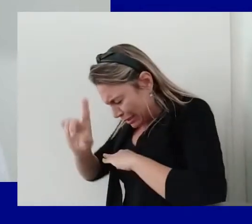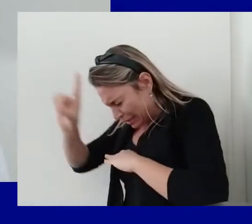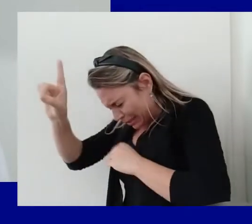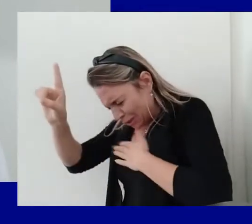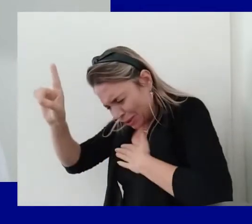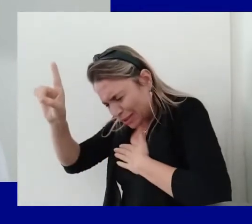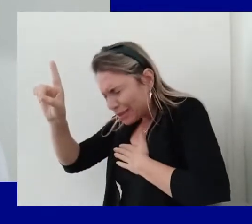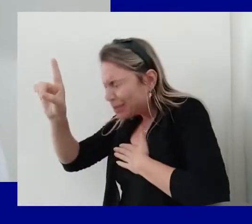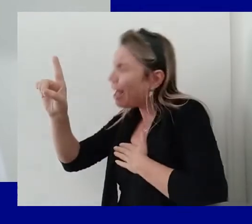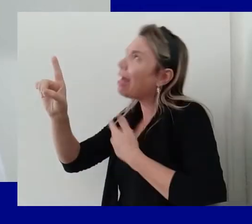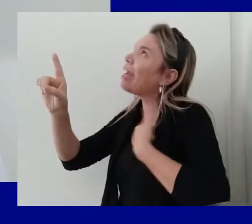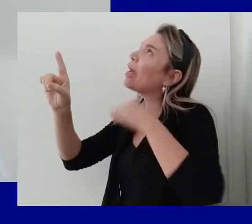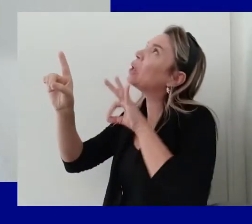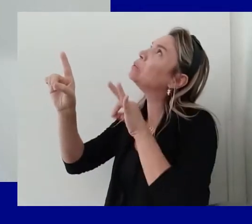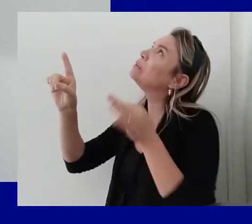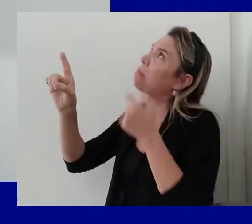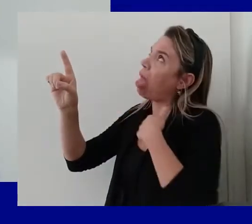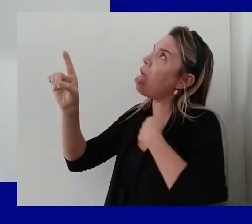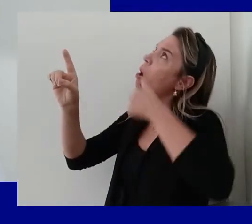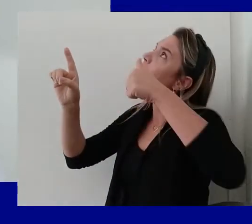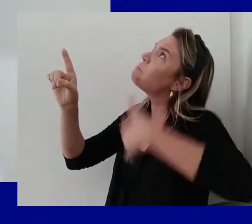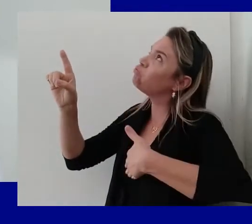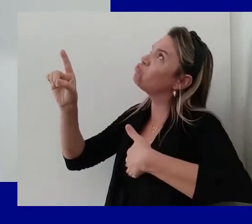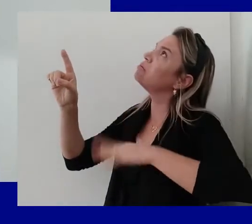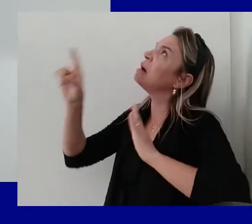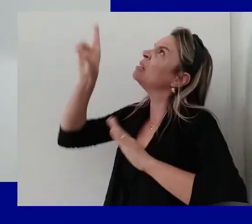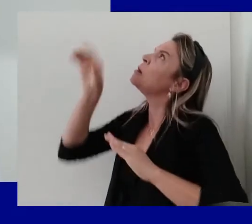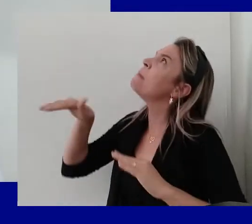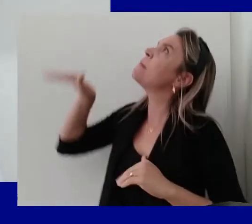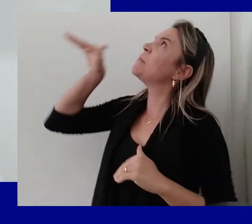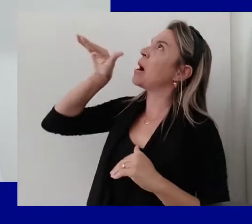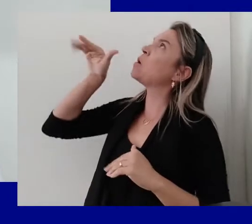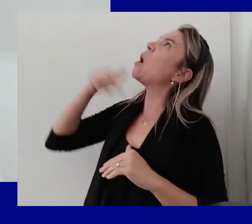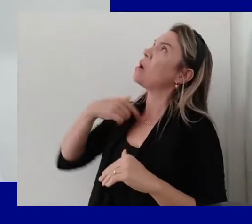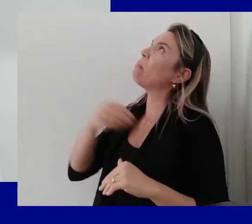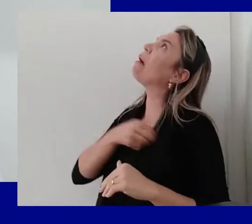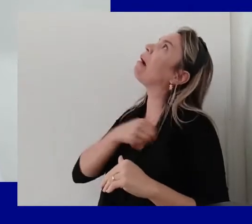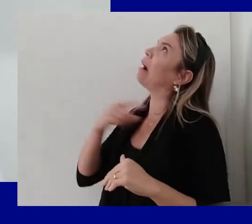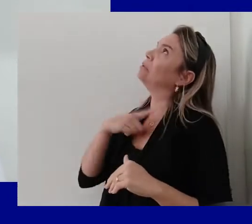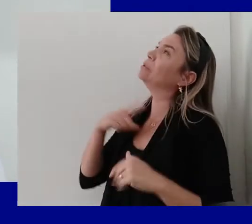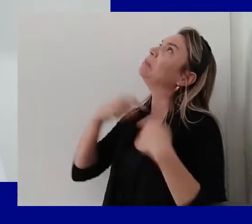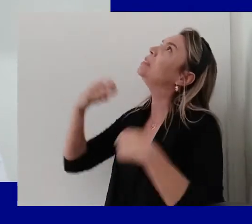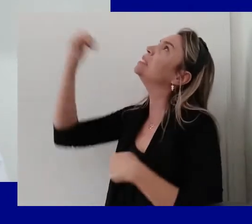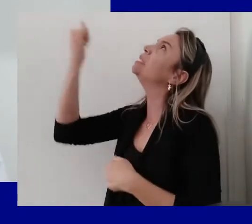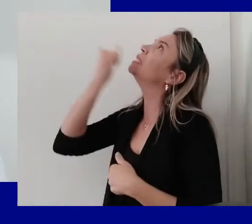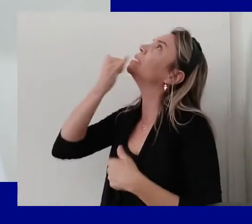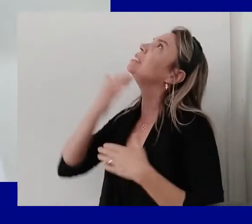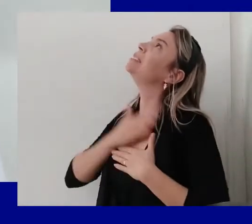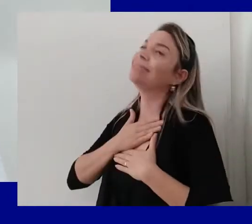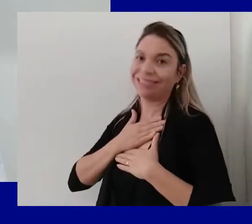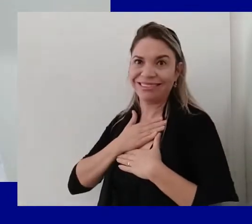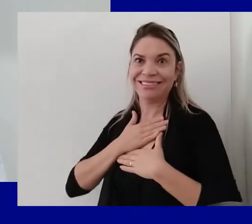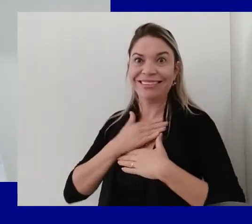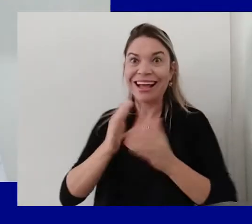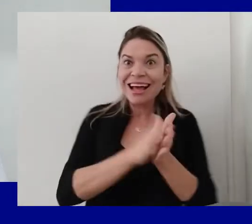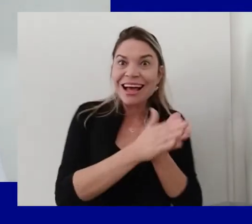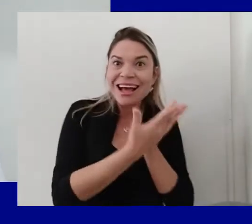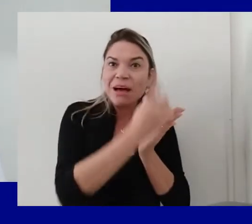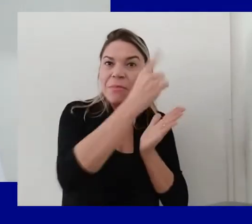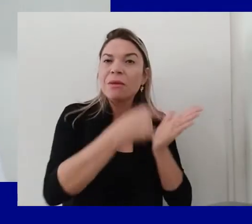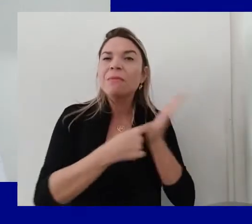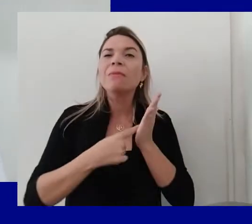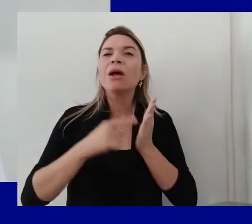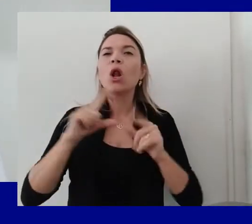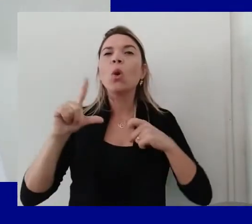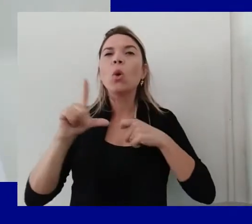falhas, reconhecer que eu sou pecador. É isso que nos diz a palavra de Deus. Em Lucas, no capítulo 18, o